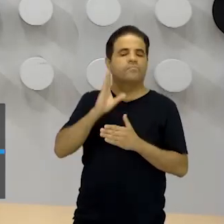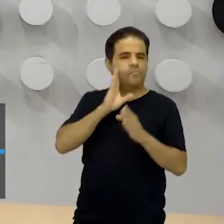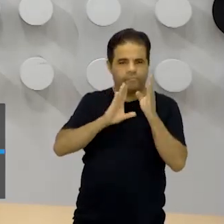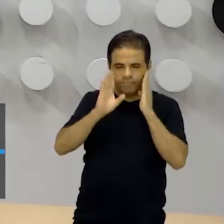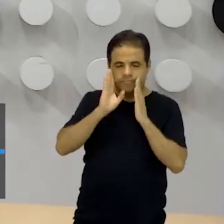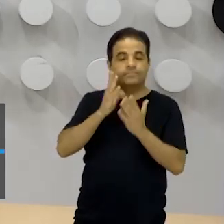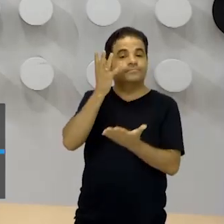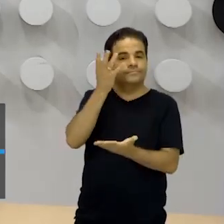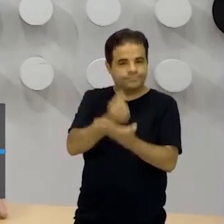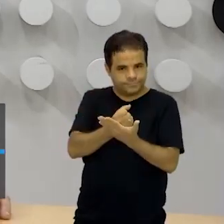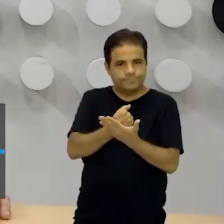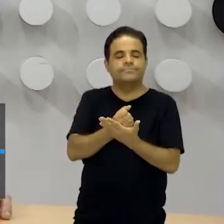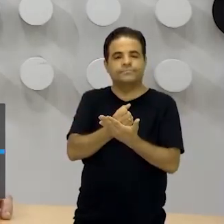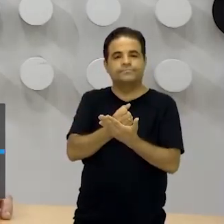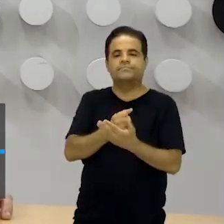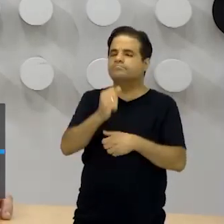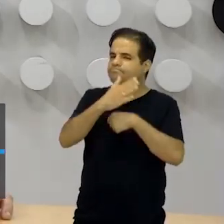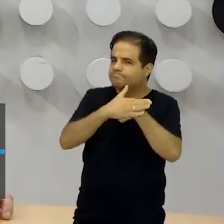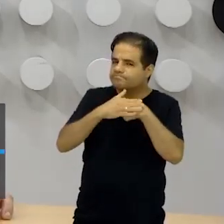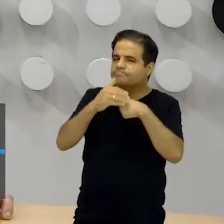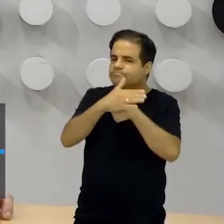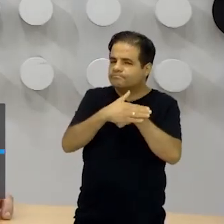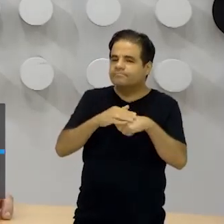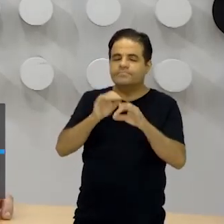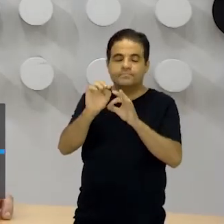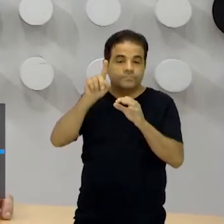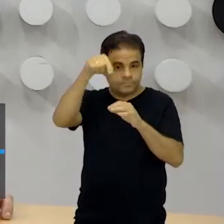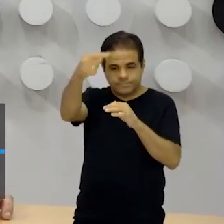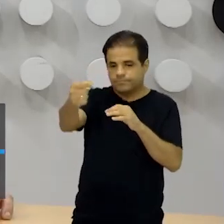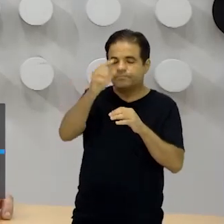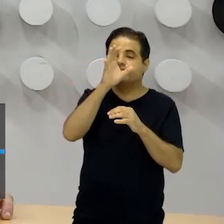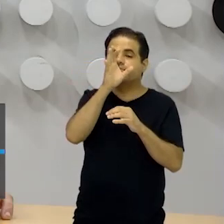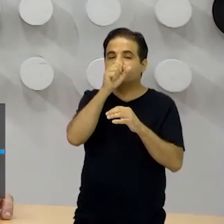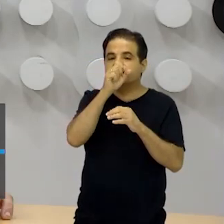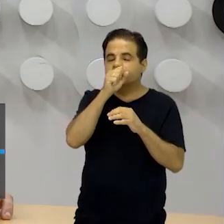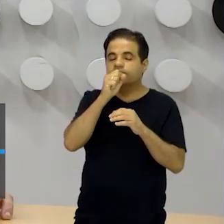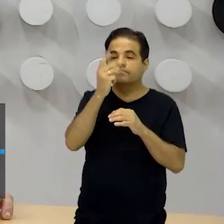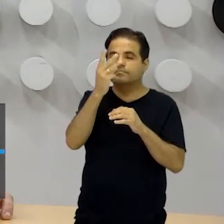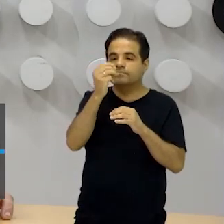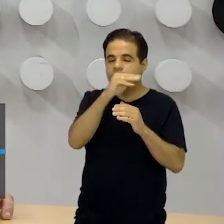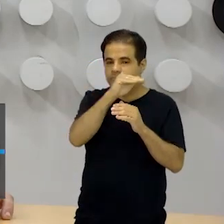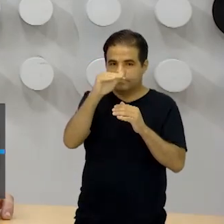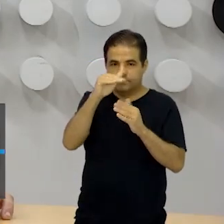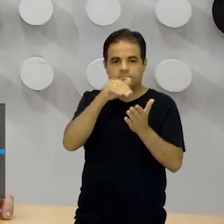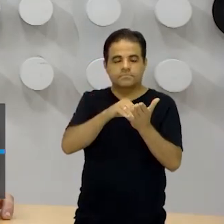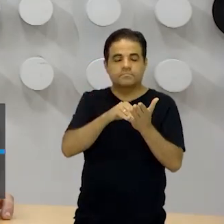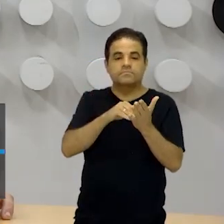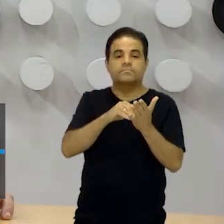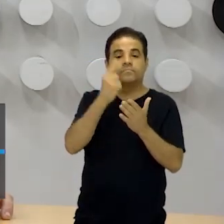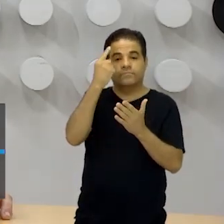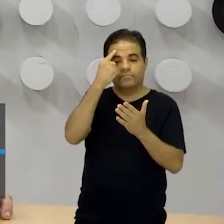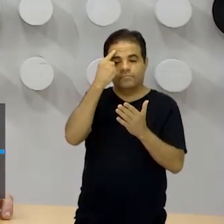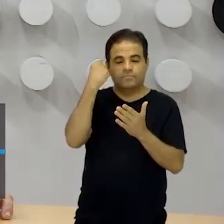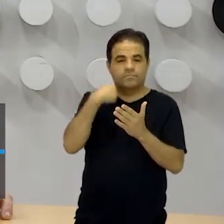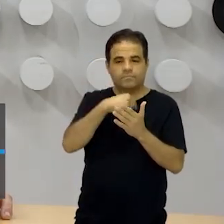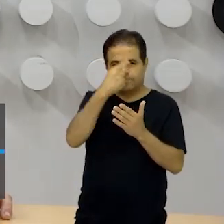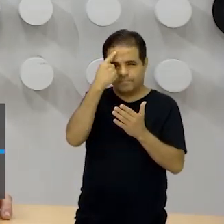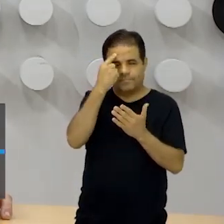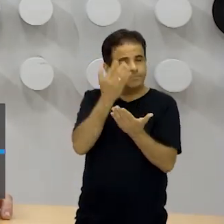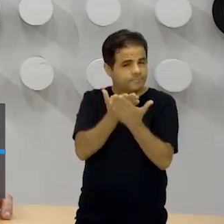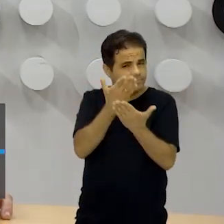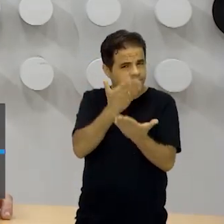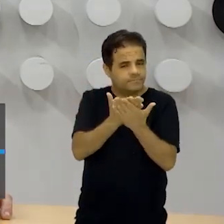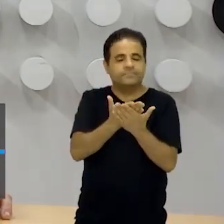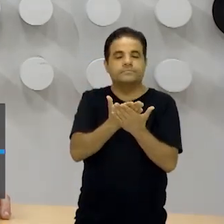gravada, tá organizada bem direitinho, com carinho para vocês. Sábado próximo, das 13h30 às 14h30, uma hora de aula maravilhosa com os